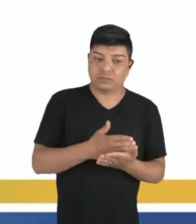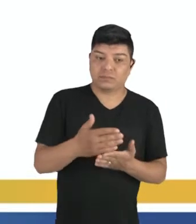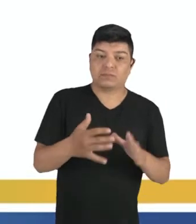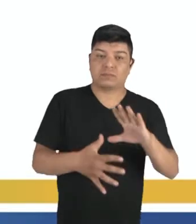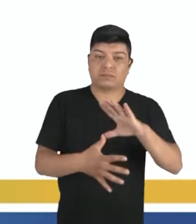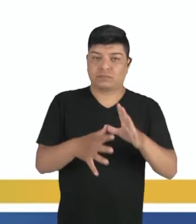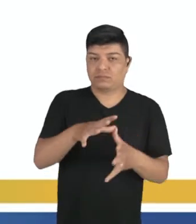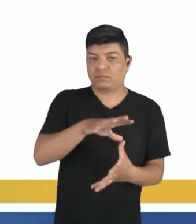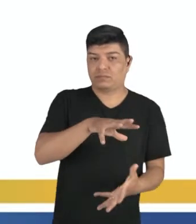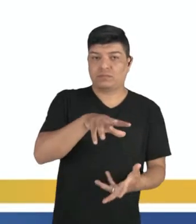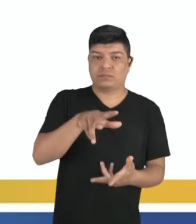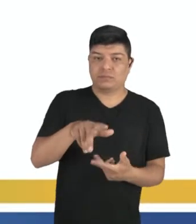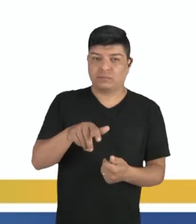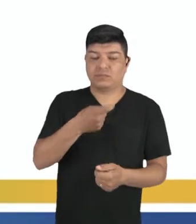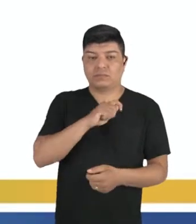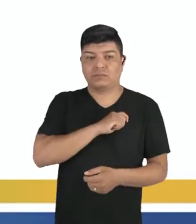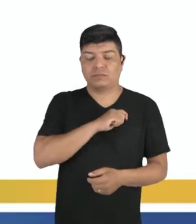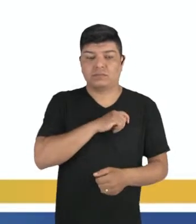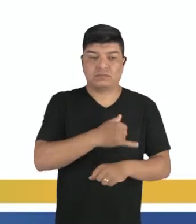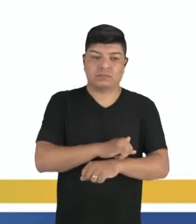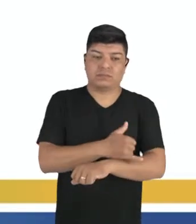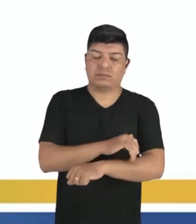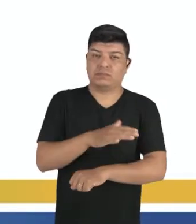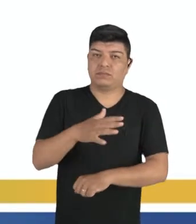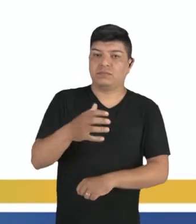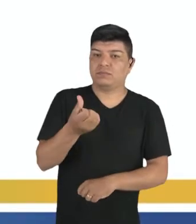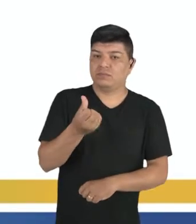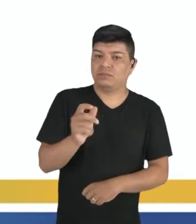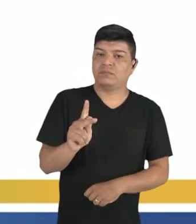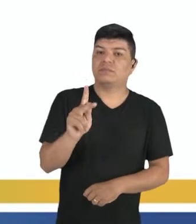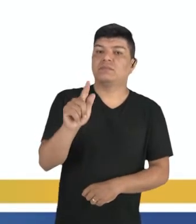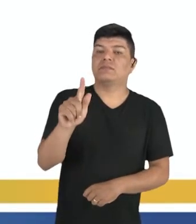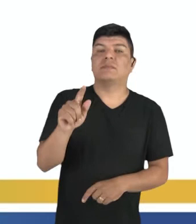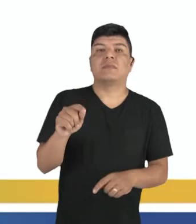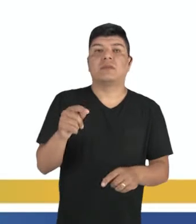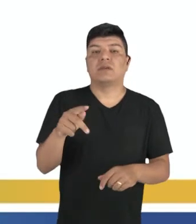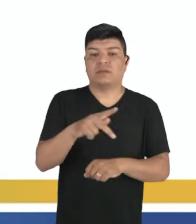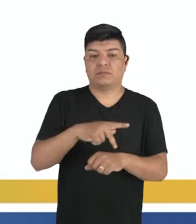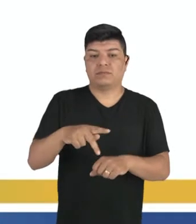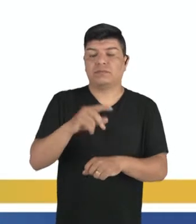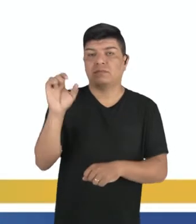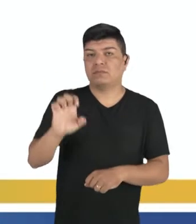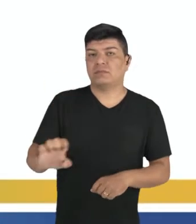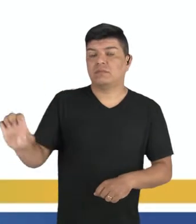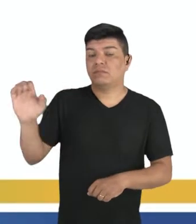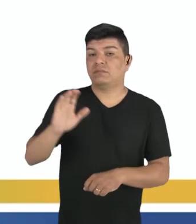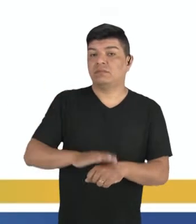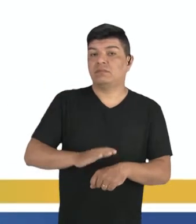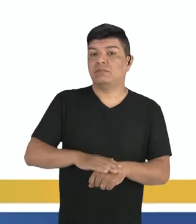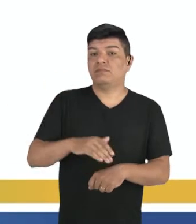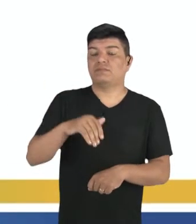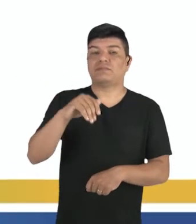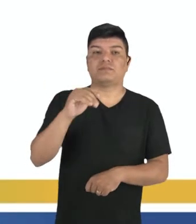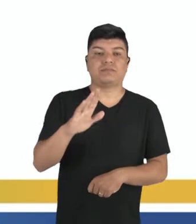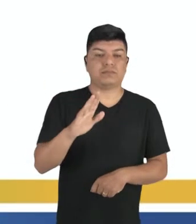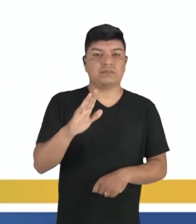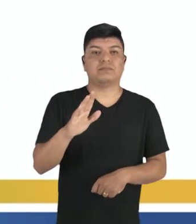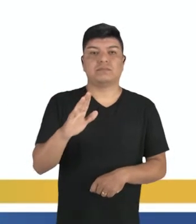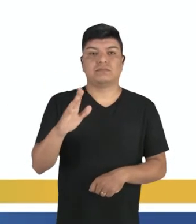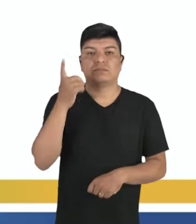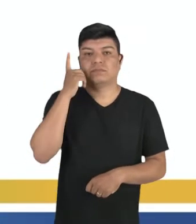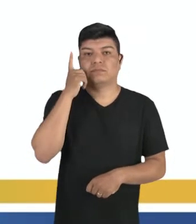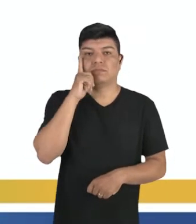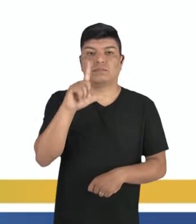da pandemia, né? Os espanhóis engordaram aí uma média de 6 quilos. E dos países europeus, é um dos que mais, né,